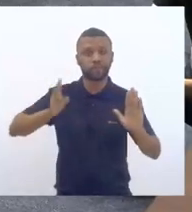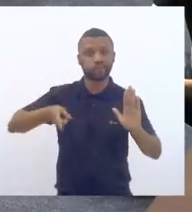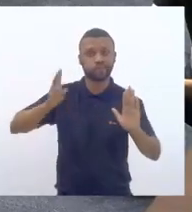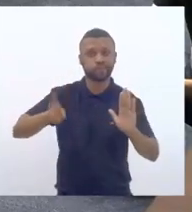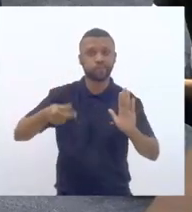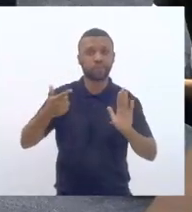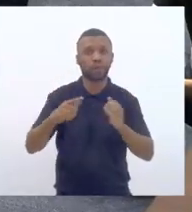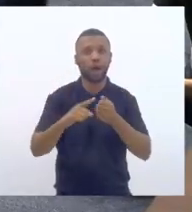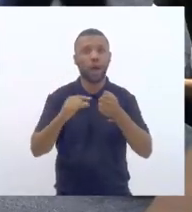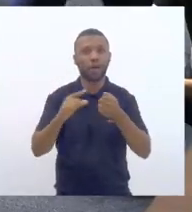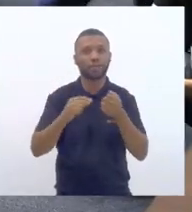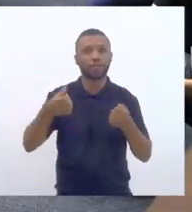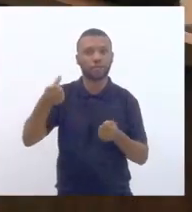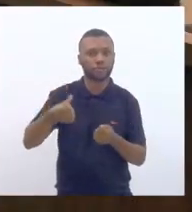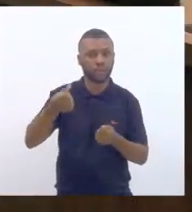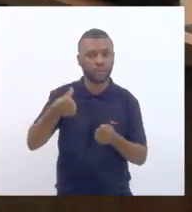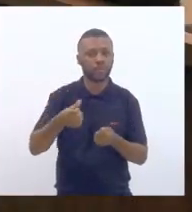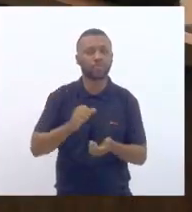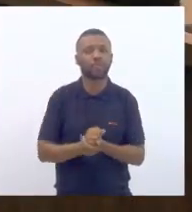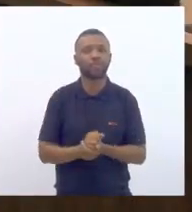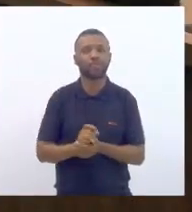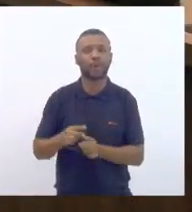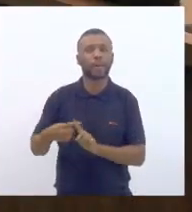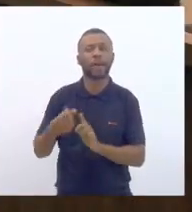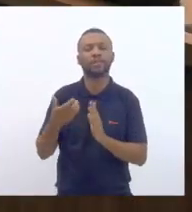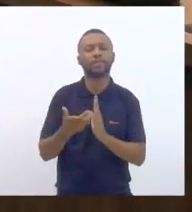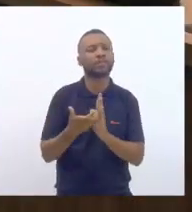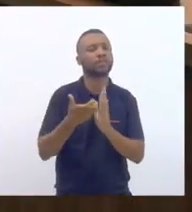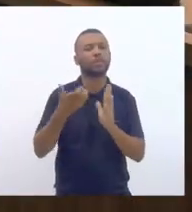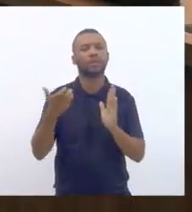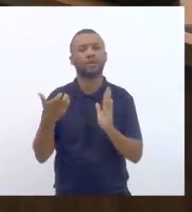6º, e destacando